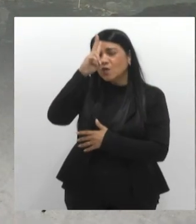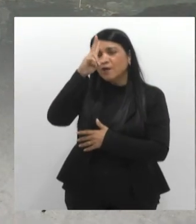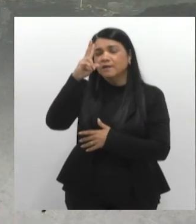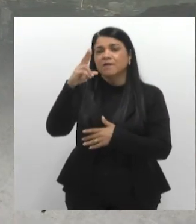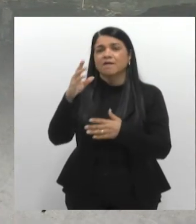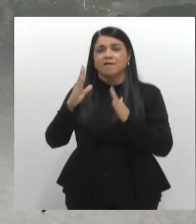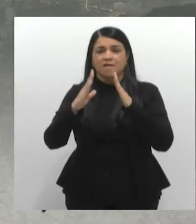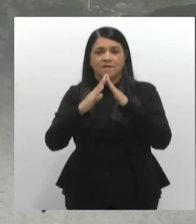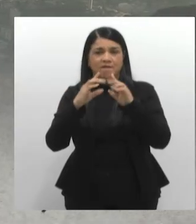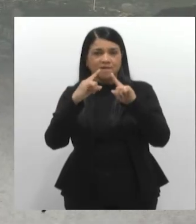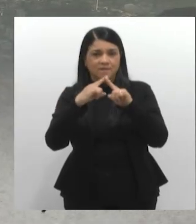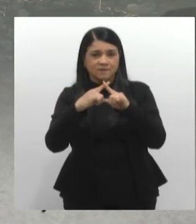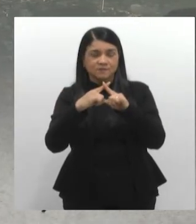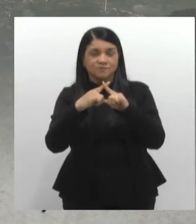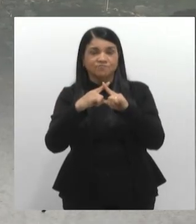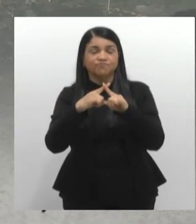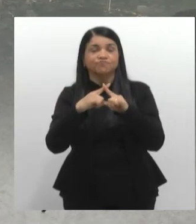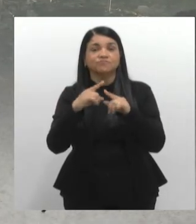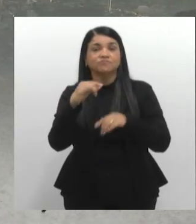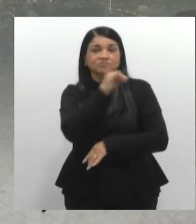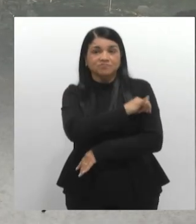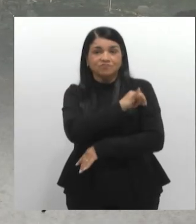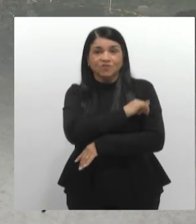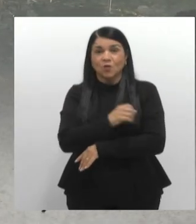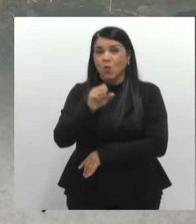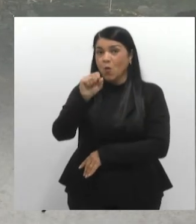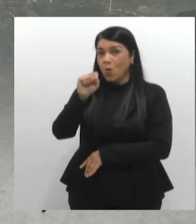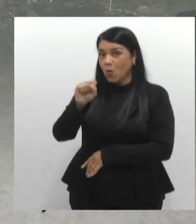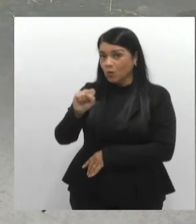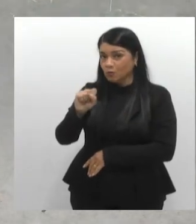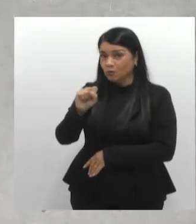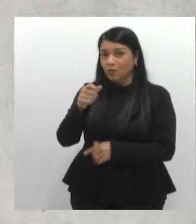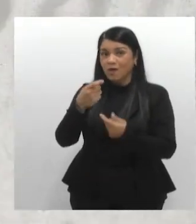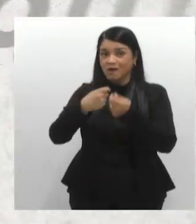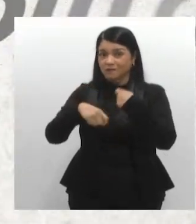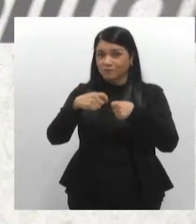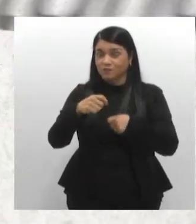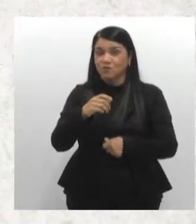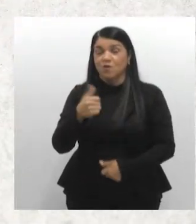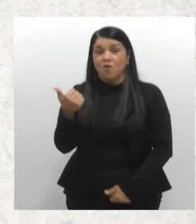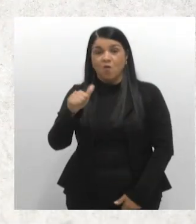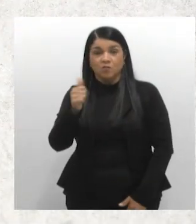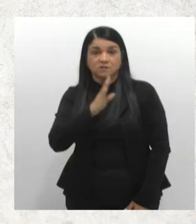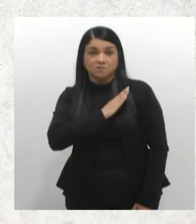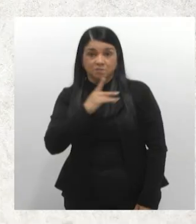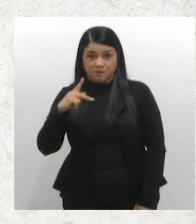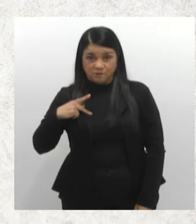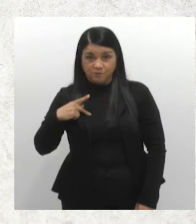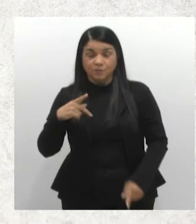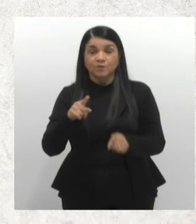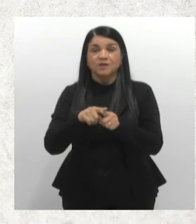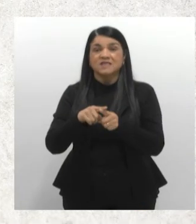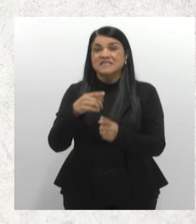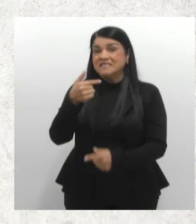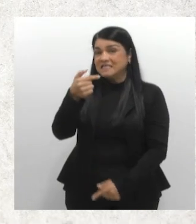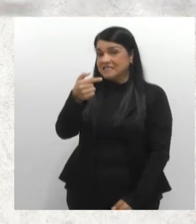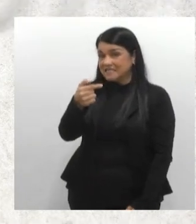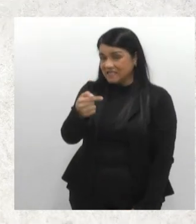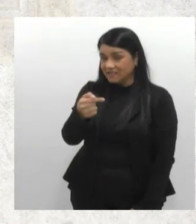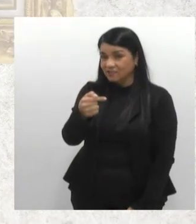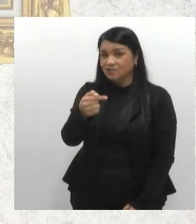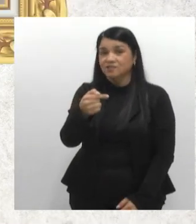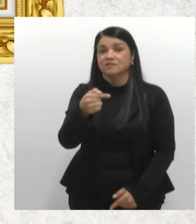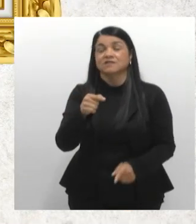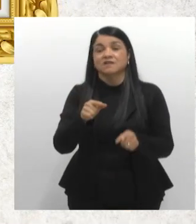de Janeiro foi governada por 8 prelados administradores, 11 bispos diocesanos e 7 arcebispos